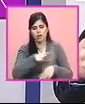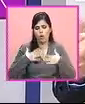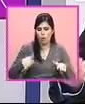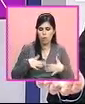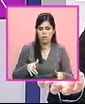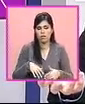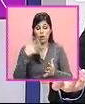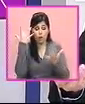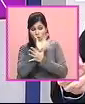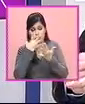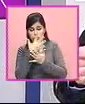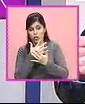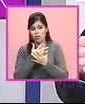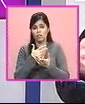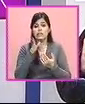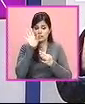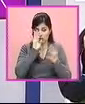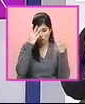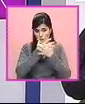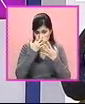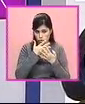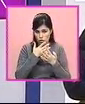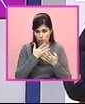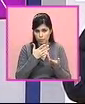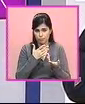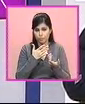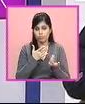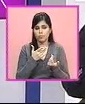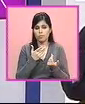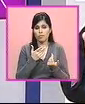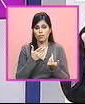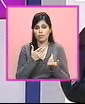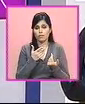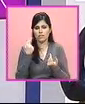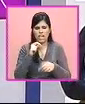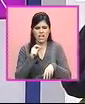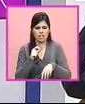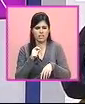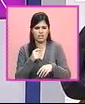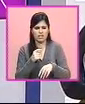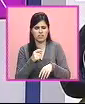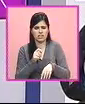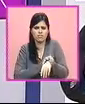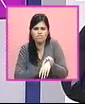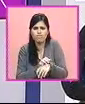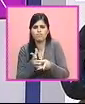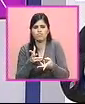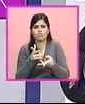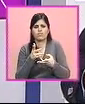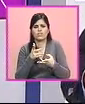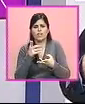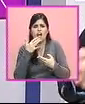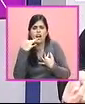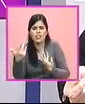difícil, não é? É muito frequente, mas se as pessoas, se além daquele prurido, sentirem ardência, com desconforto, com